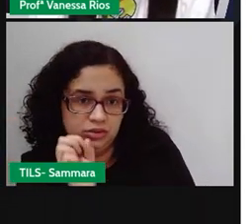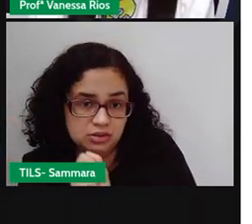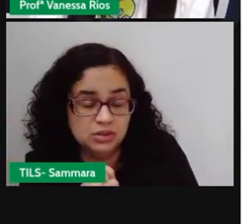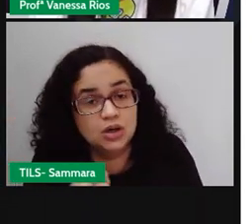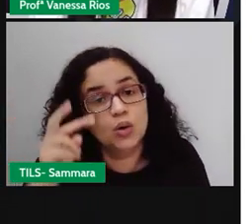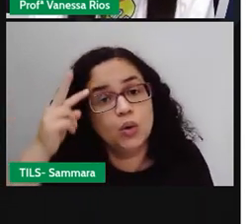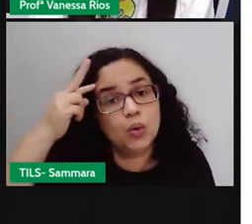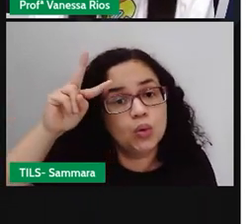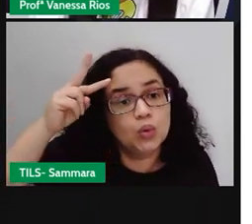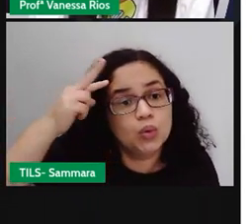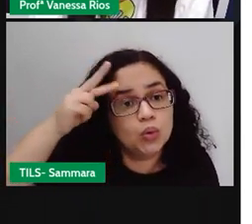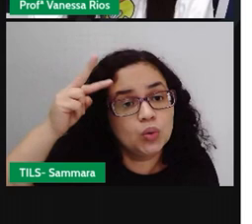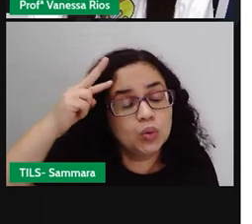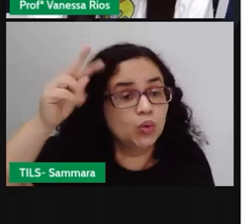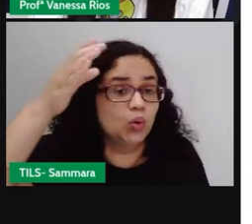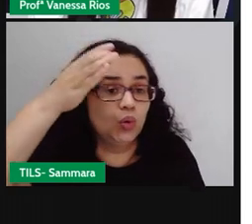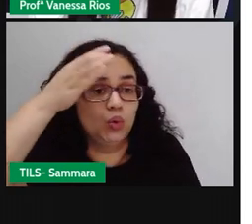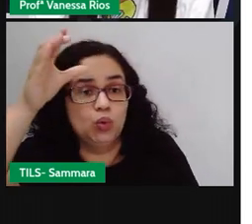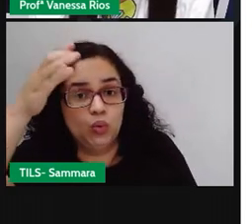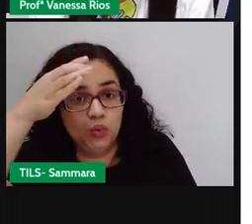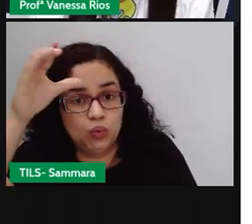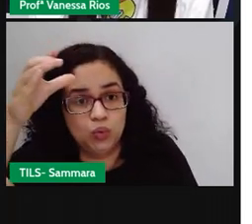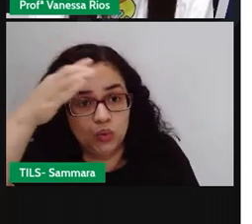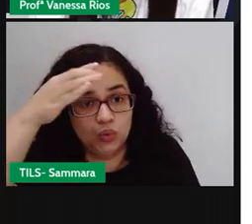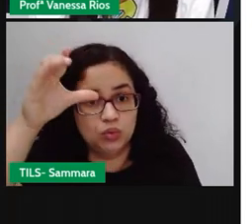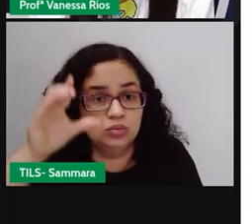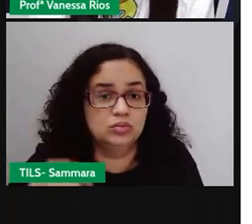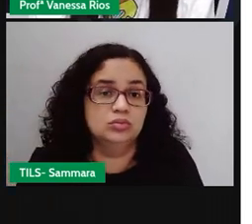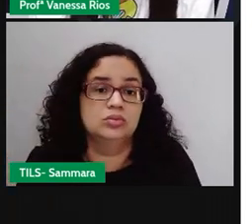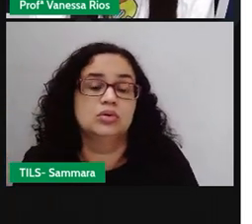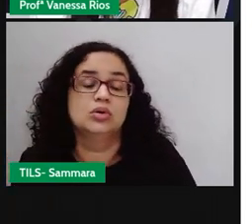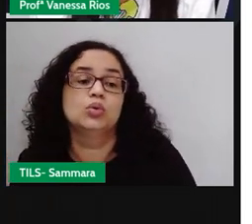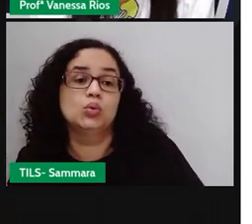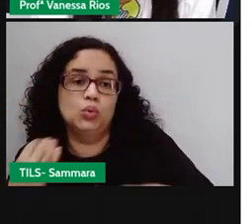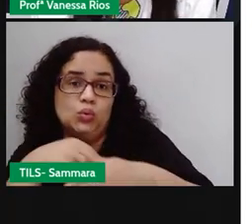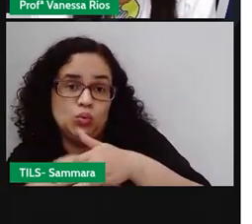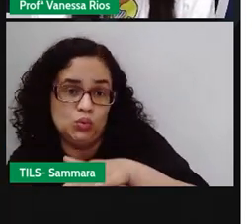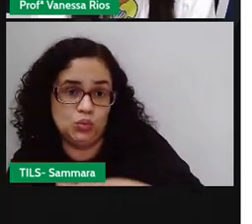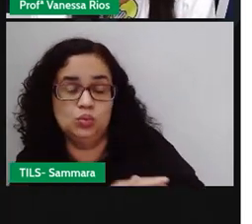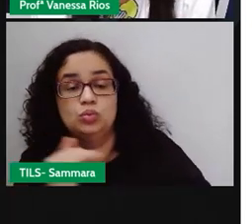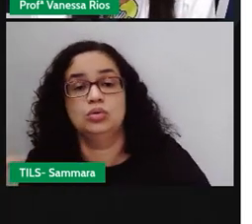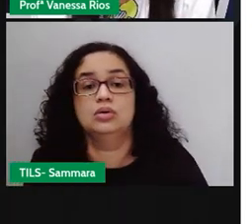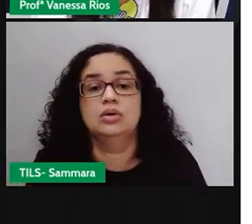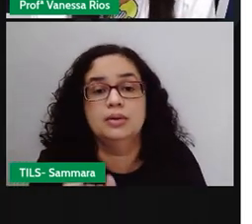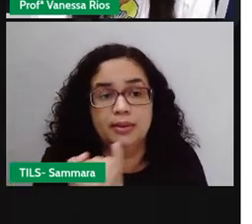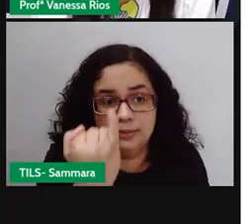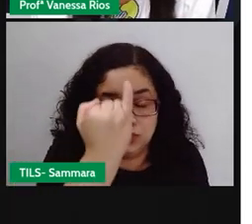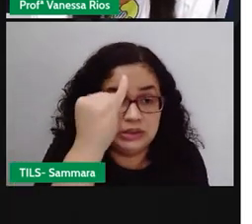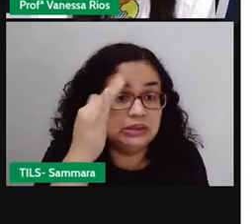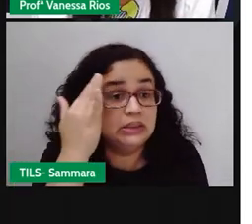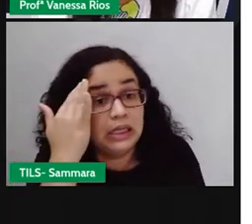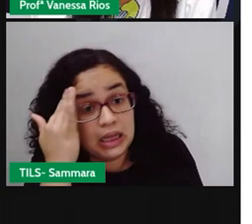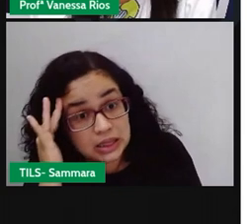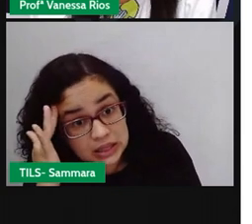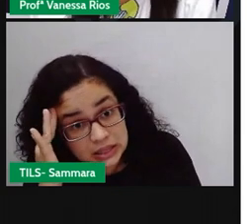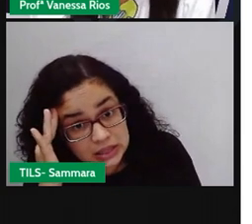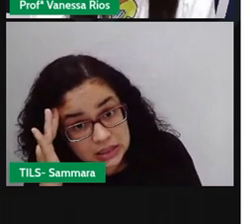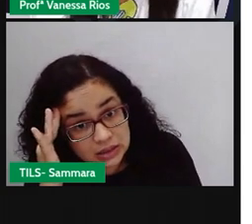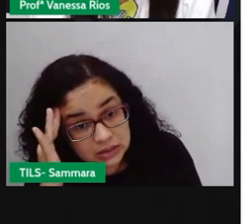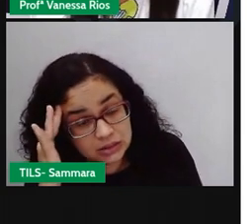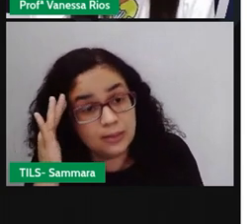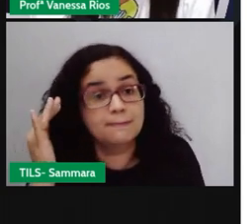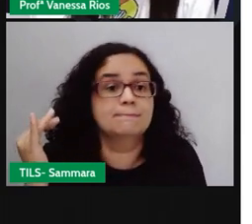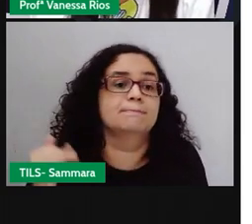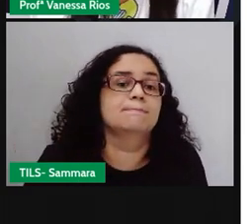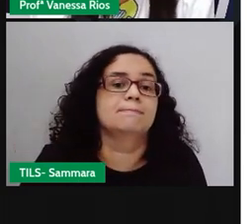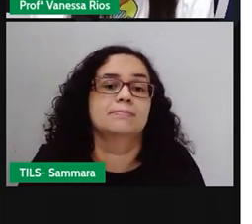sua história, da sua cultura, né, dos seus hábitos e costumes, é muito importante a gente entender que eles